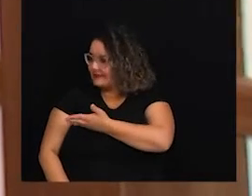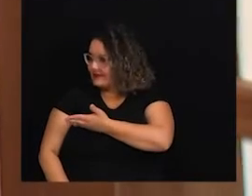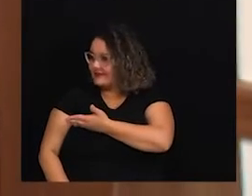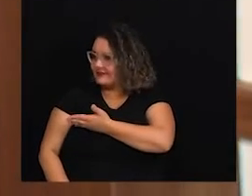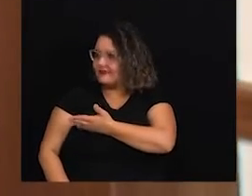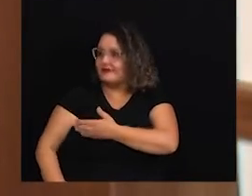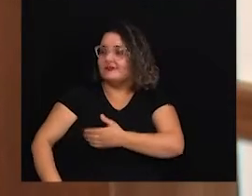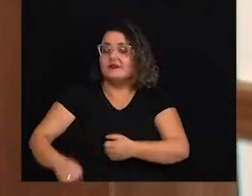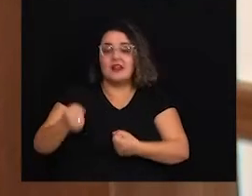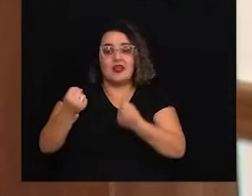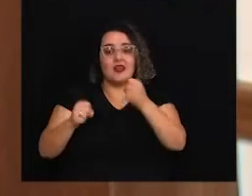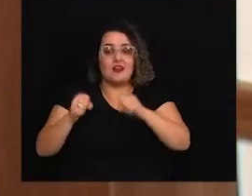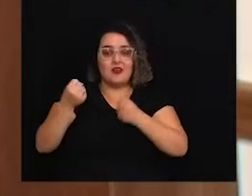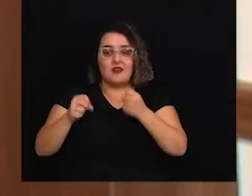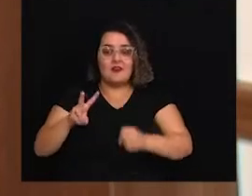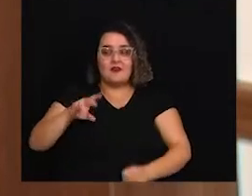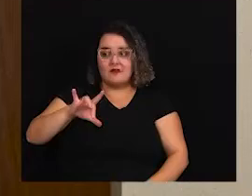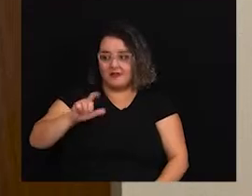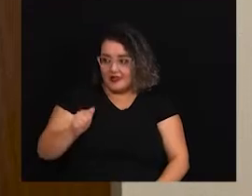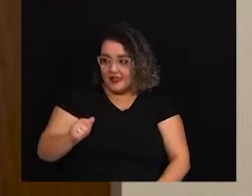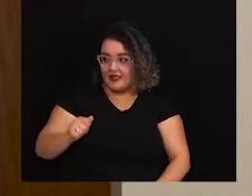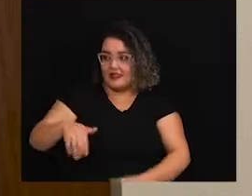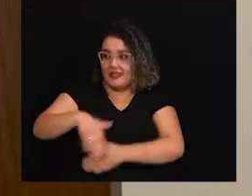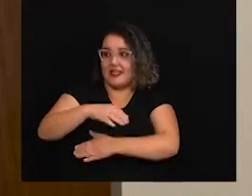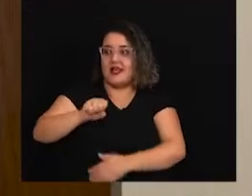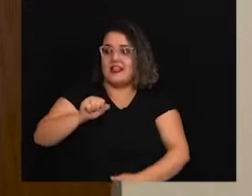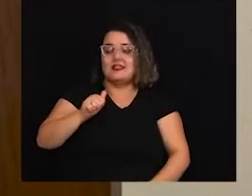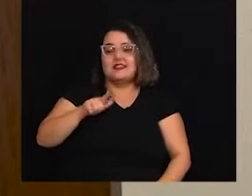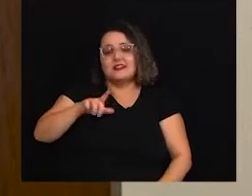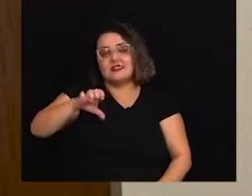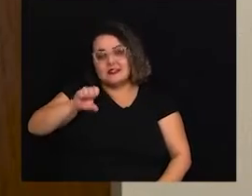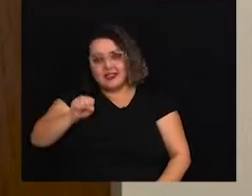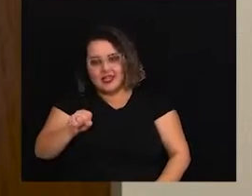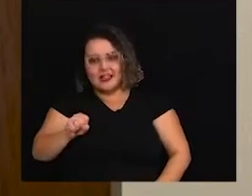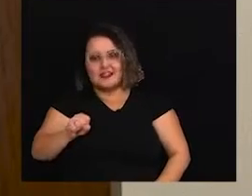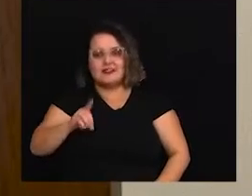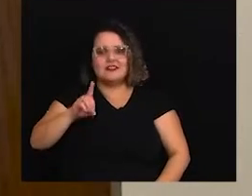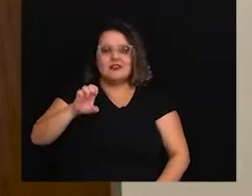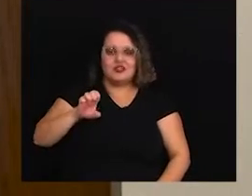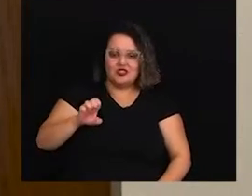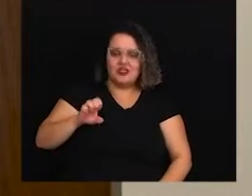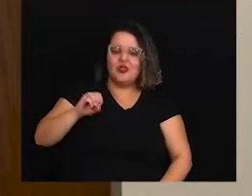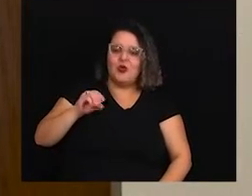@Estação Campineira. Nós estamos aqui na Vila Industrial, rua Salles de Oliveira, número 232.